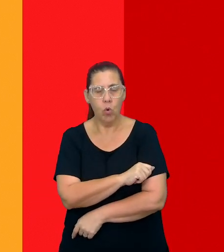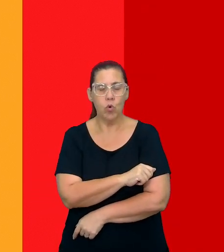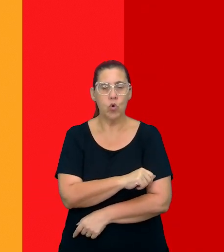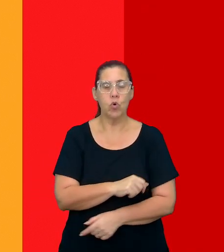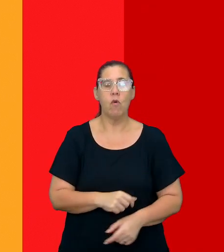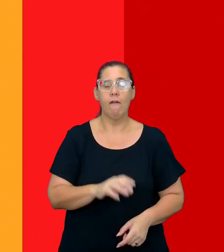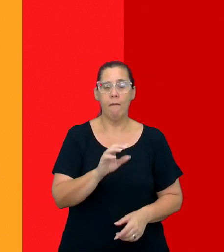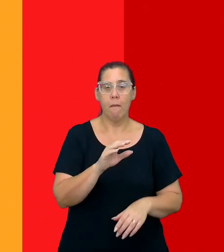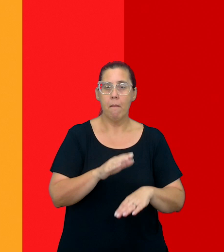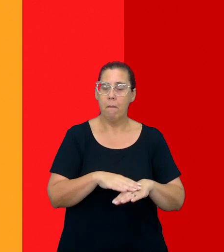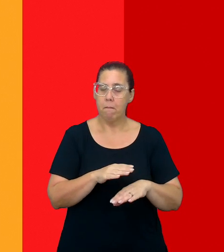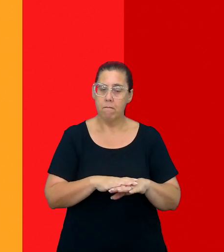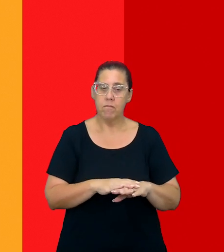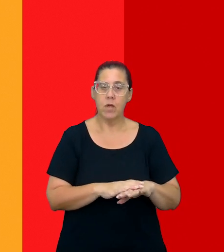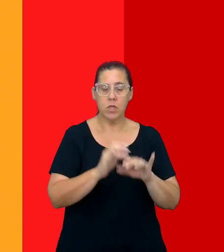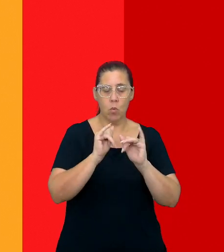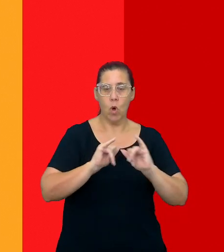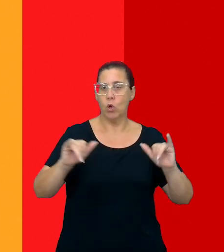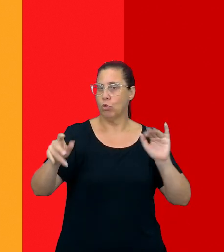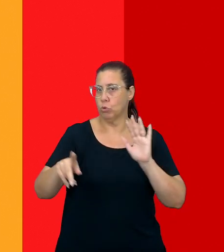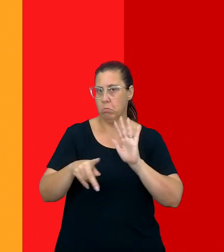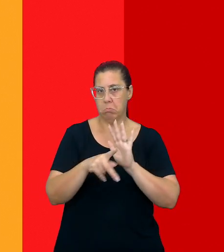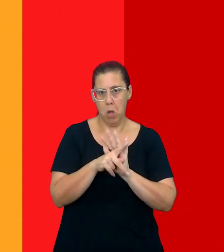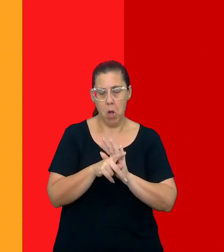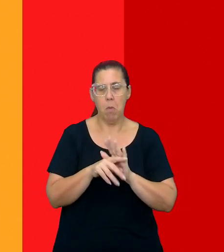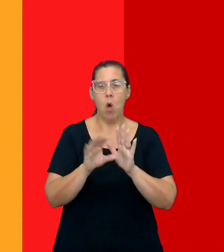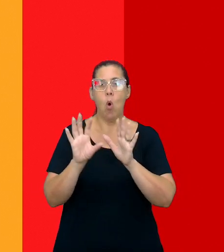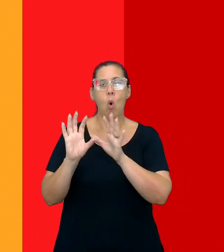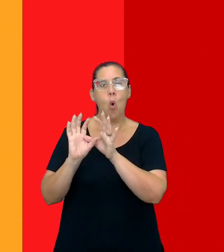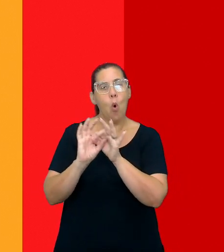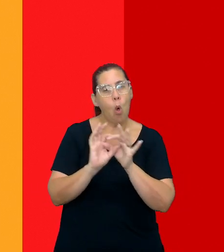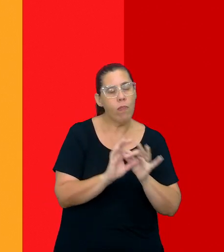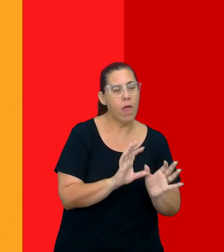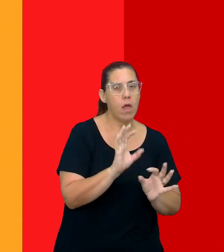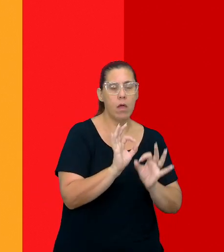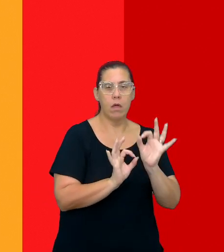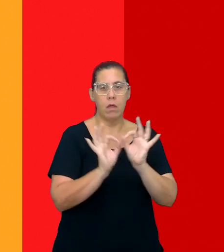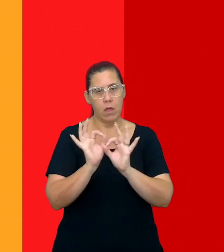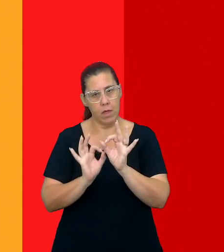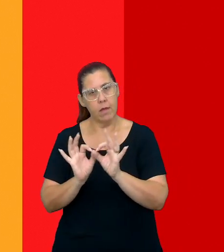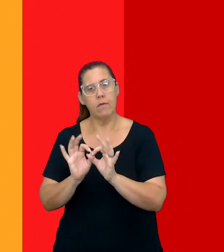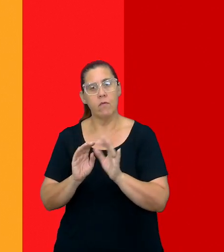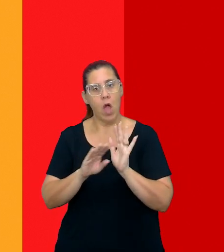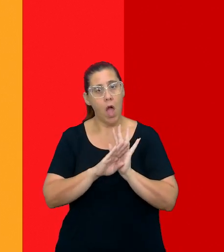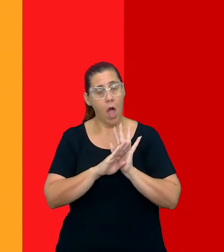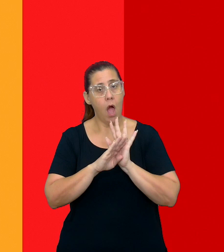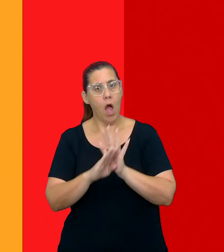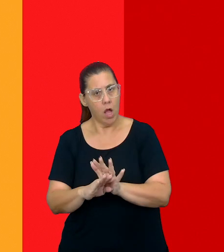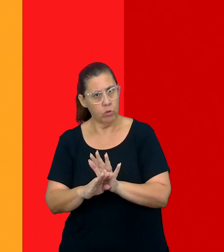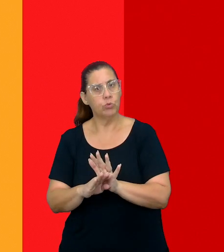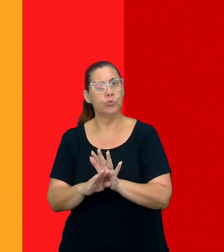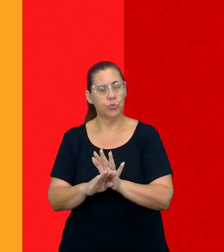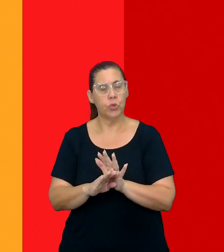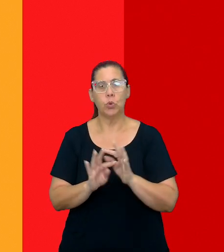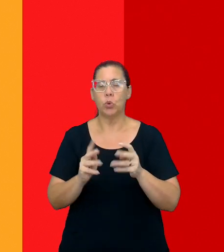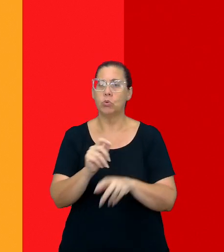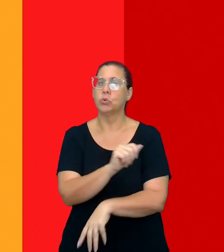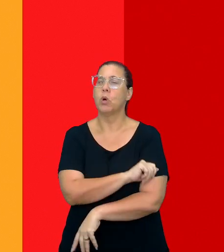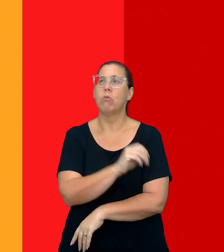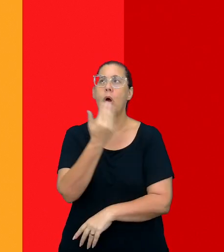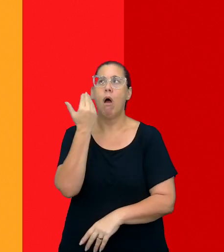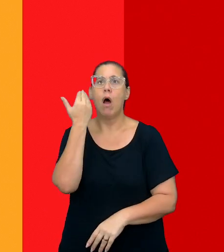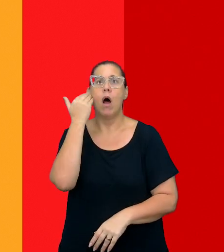essas diferentes campanhas publicitárias, o contexto que elas são produzidas, vai ajudar muito os estudantes